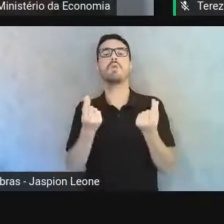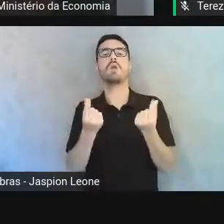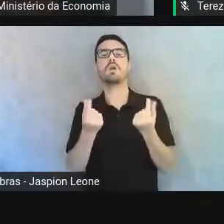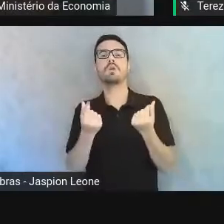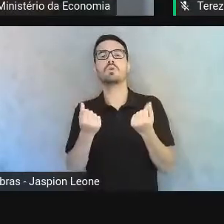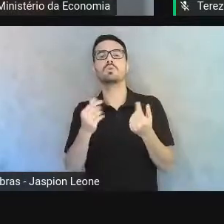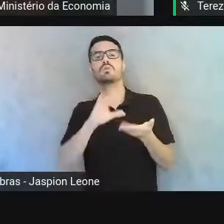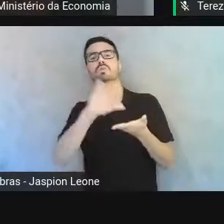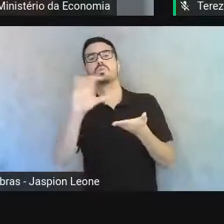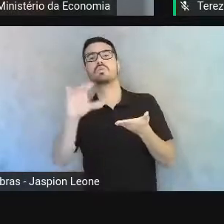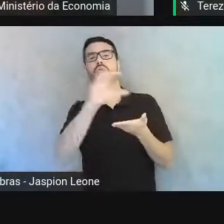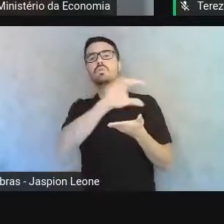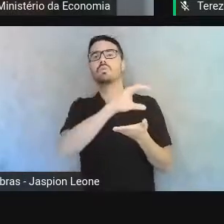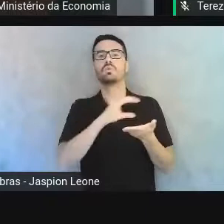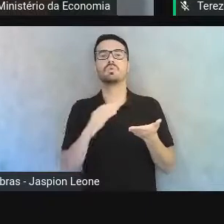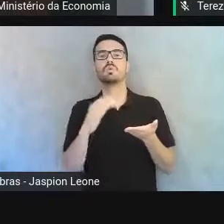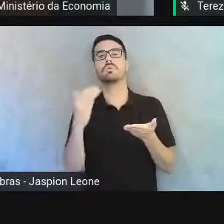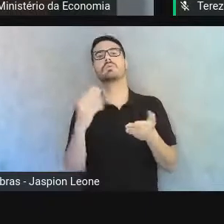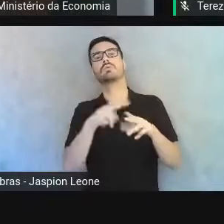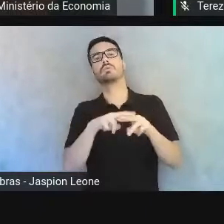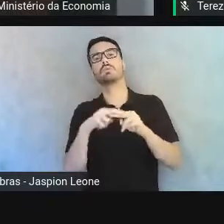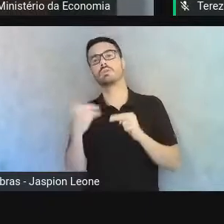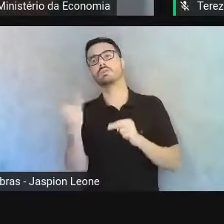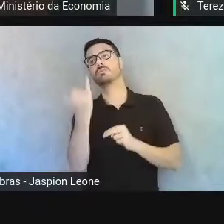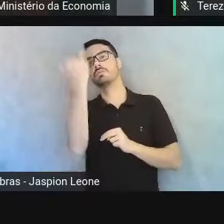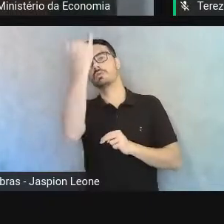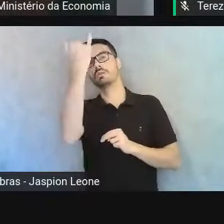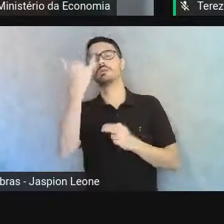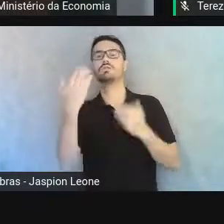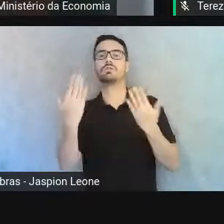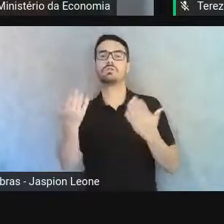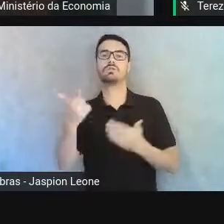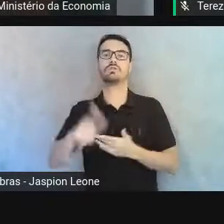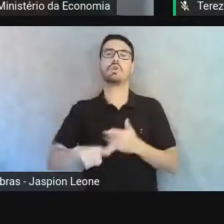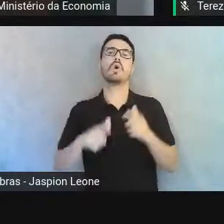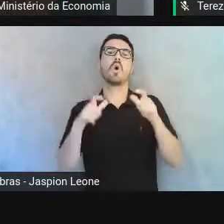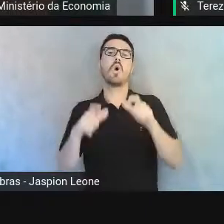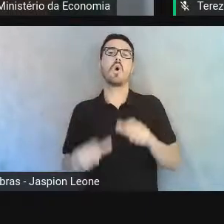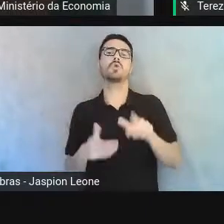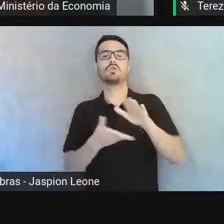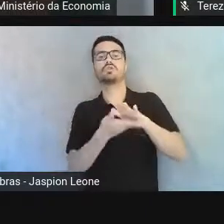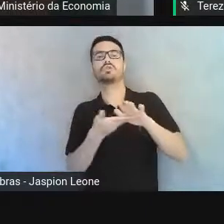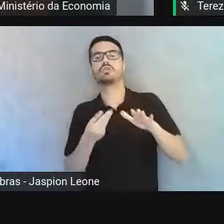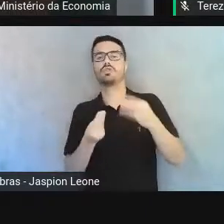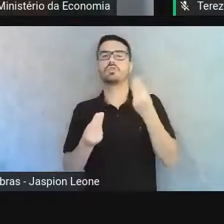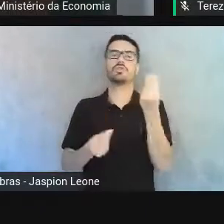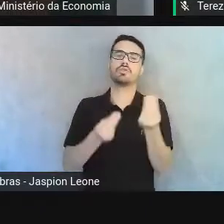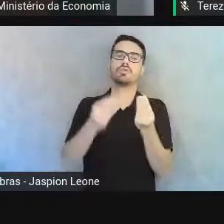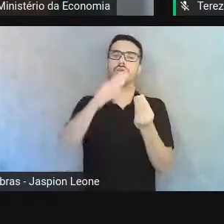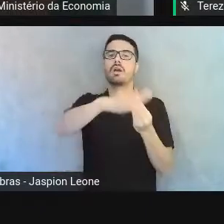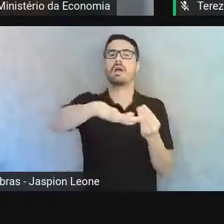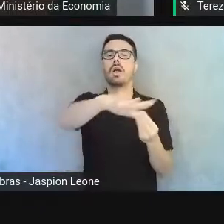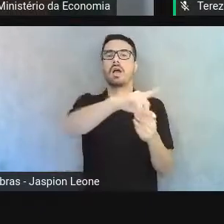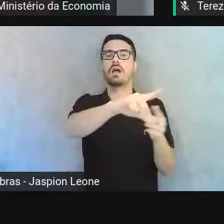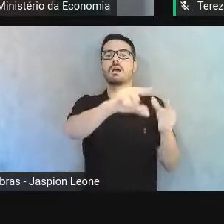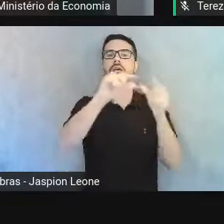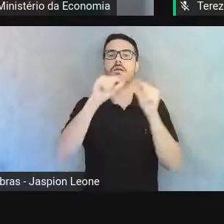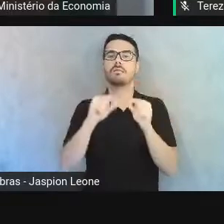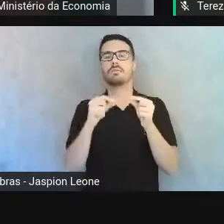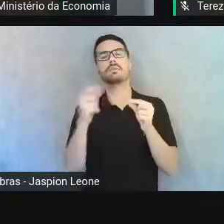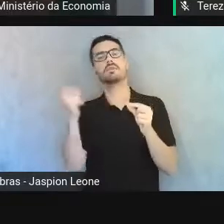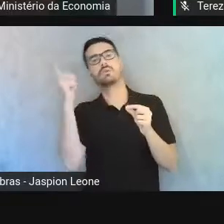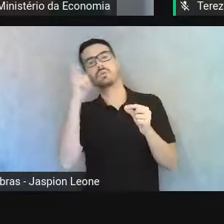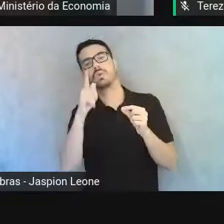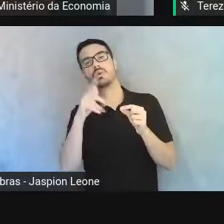novamente, a importância do orçamento por desempenho, né? De onde tirar, quais seriam as áreas menos eficientes para